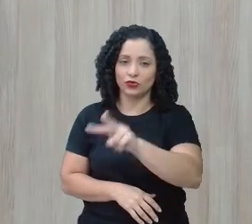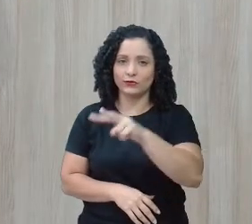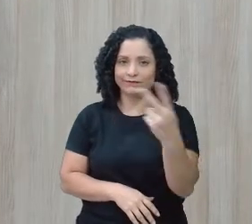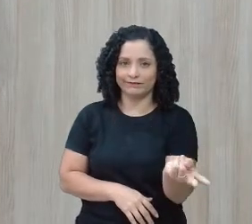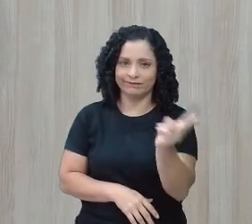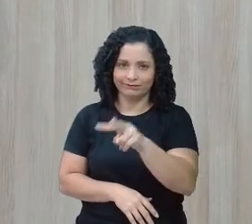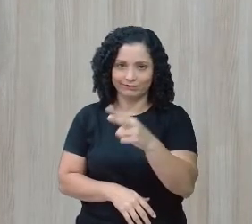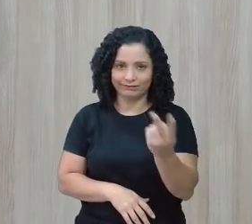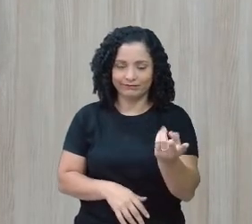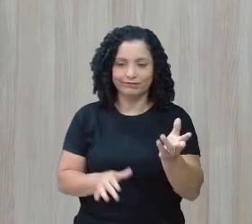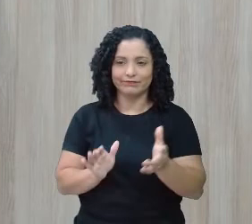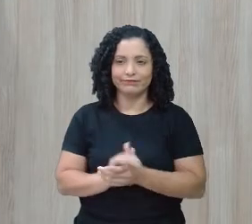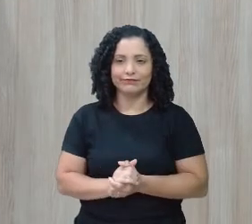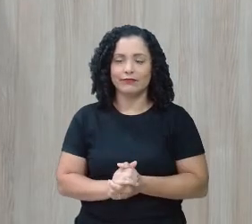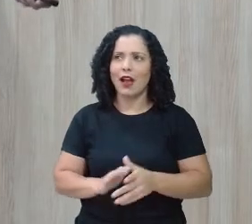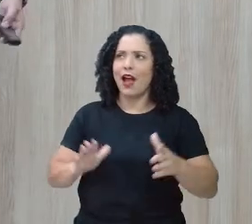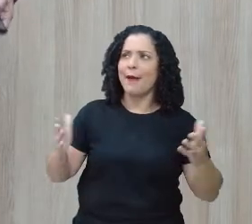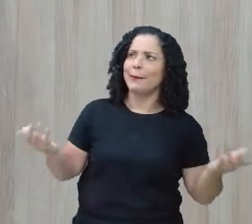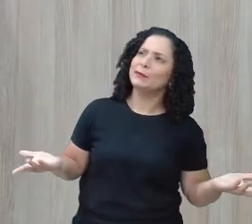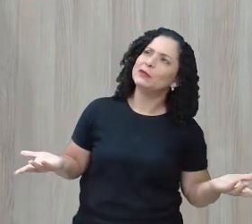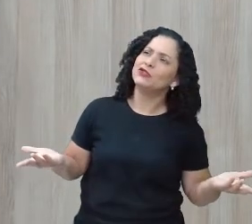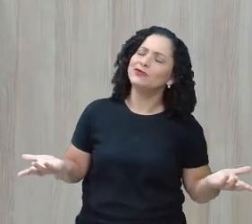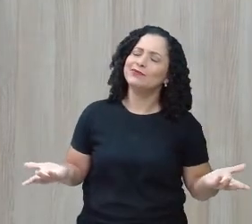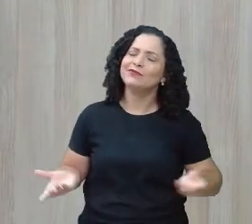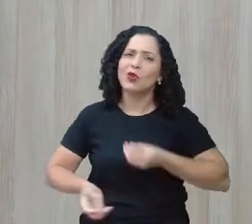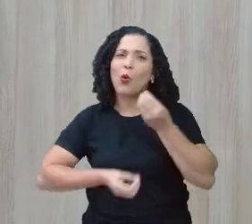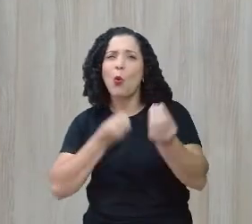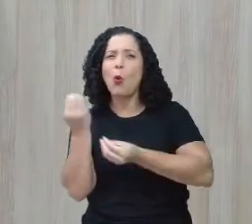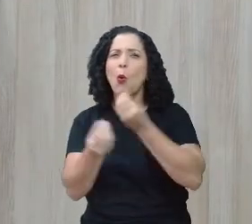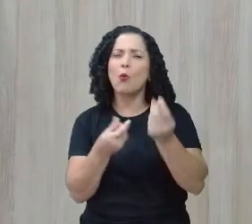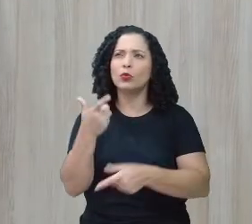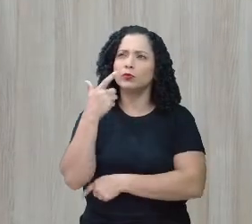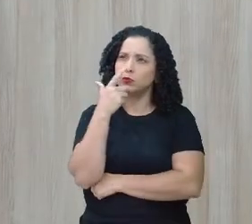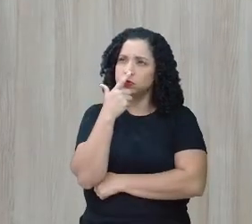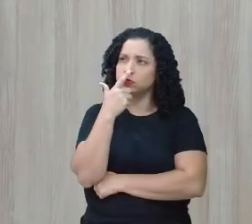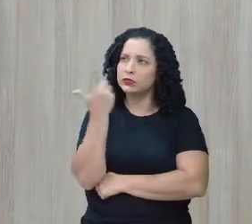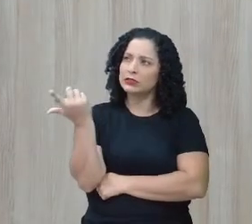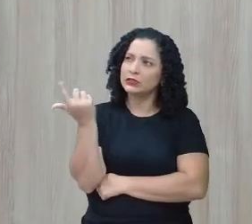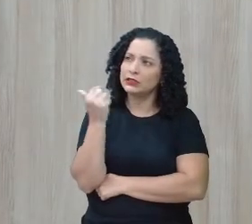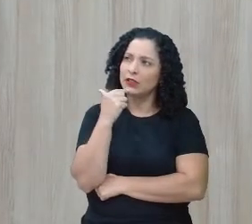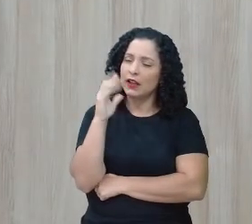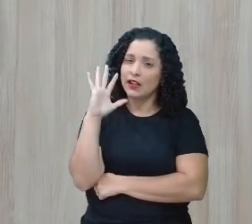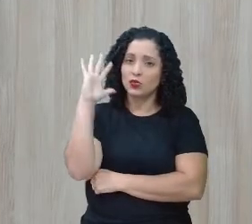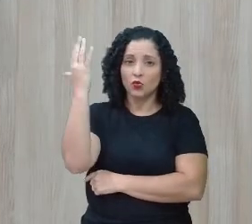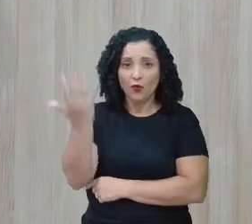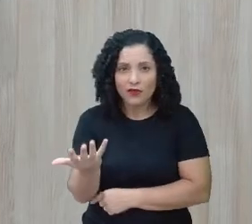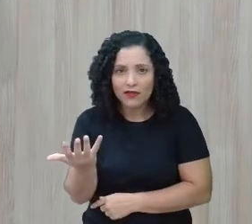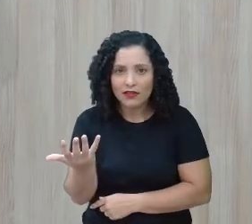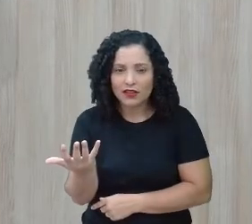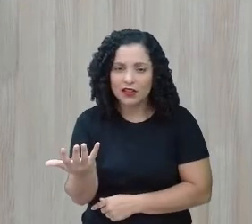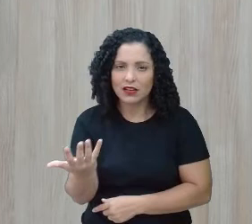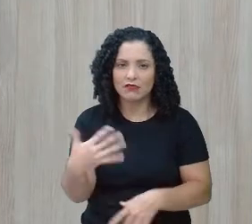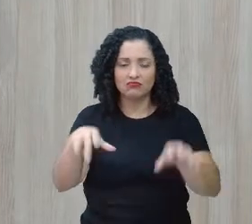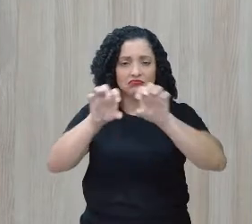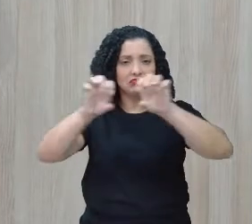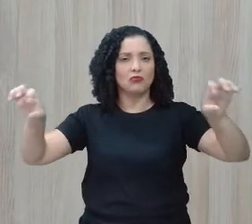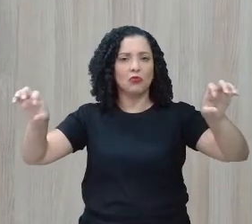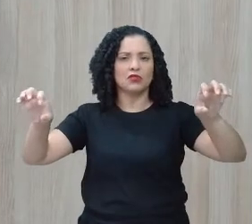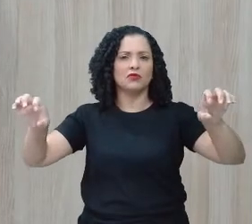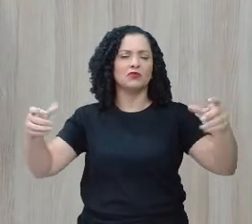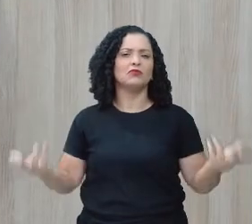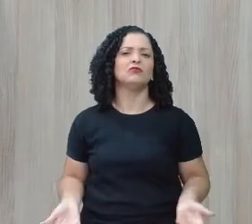tempo, certo? Mas, Pedro, como é que a gente vai fazer para resolver um sistema de equação? A gente tem aí